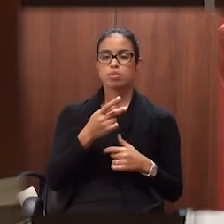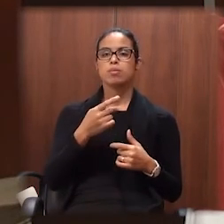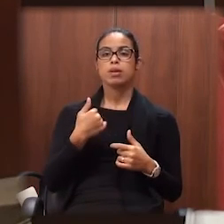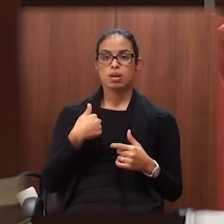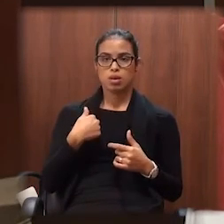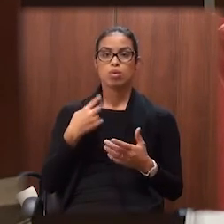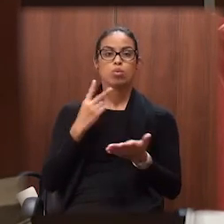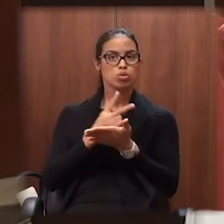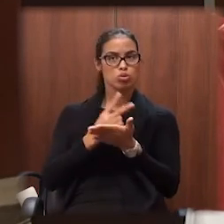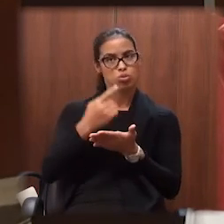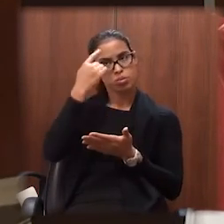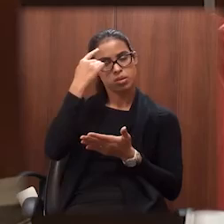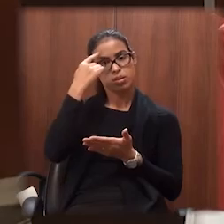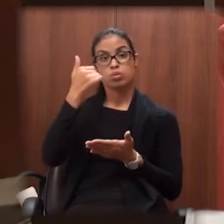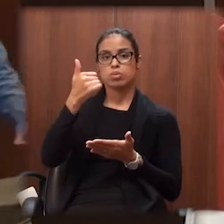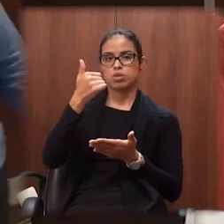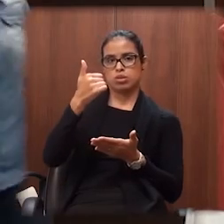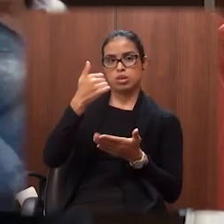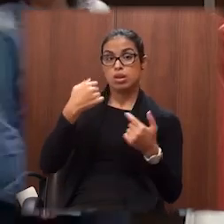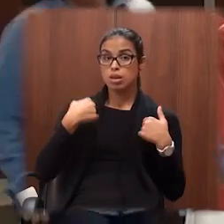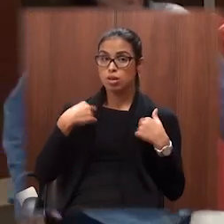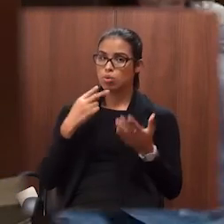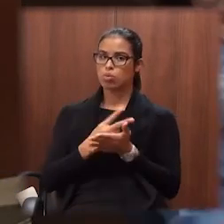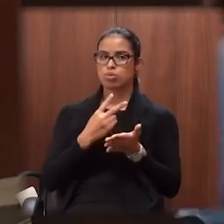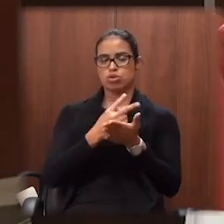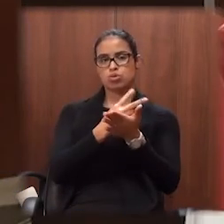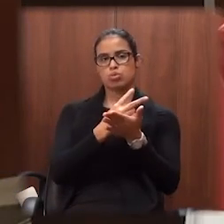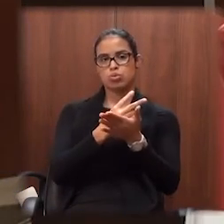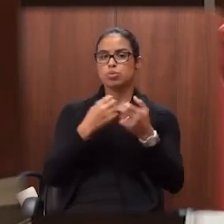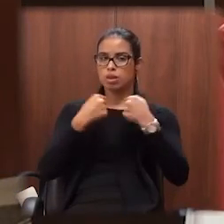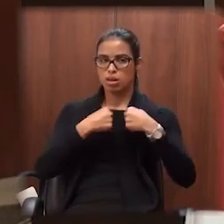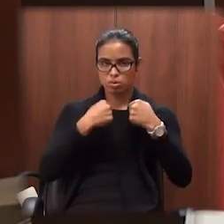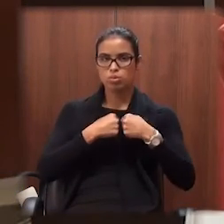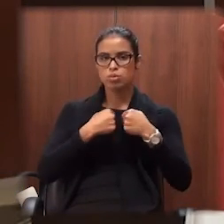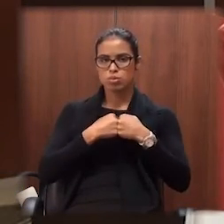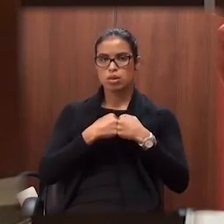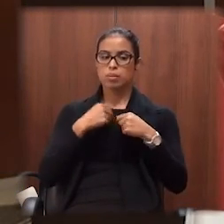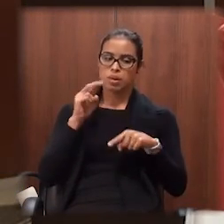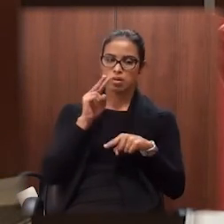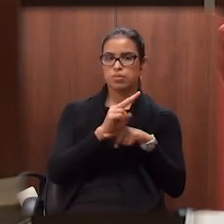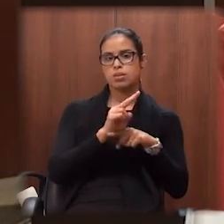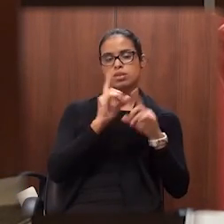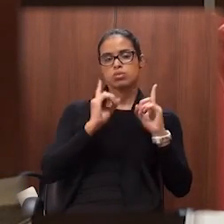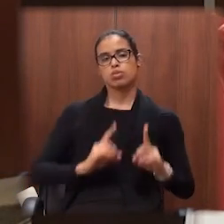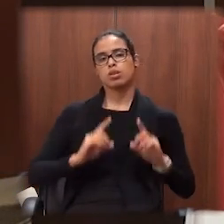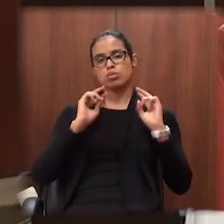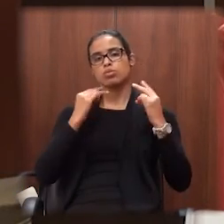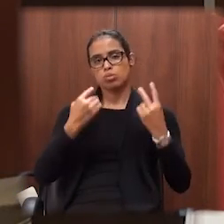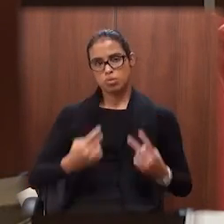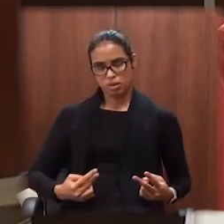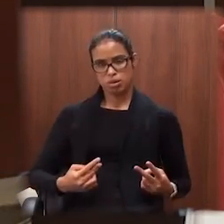continuo otimista, continuo na luta pelos direitos humanos